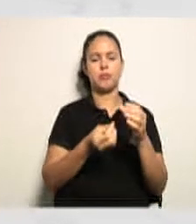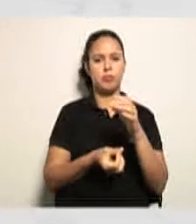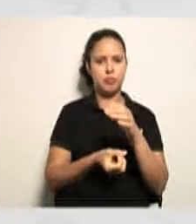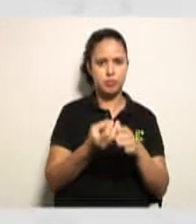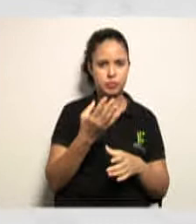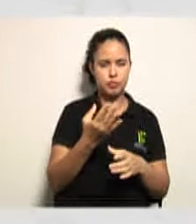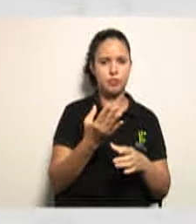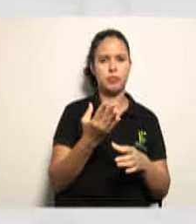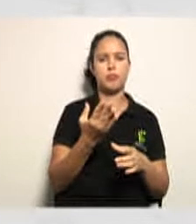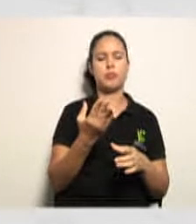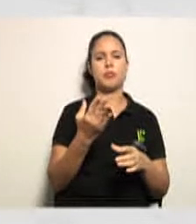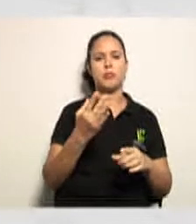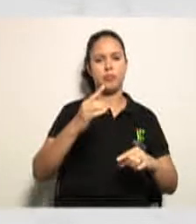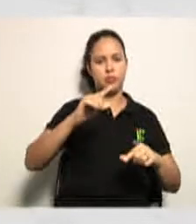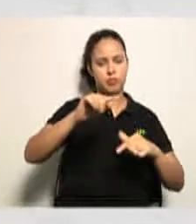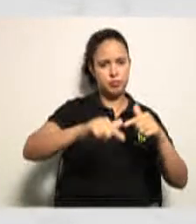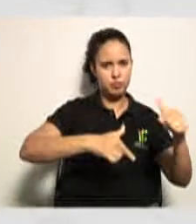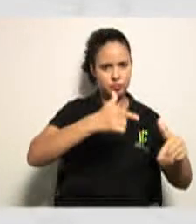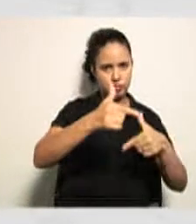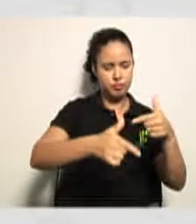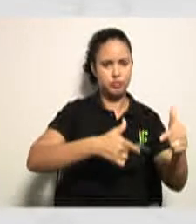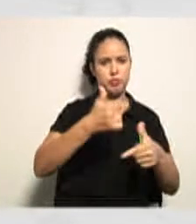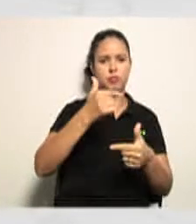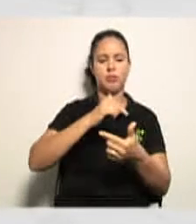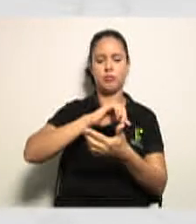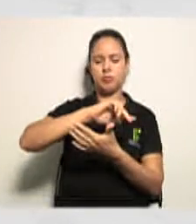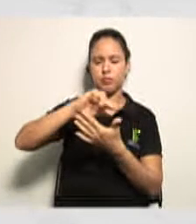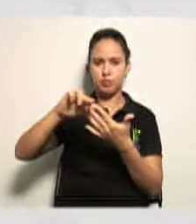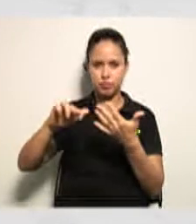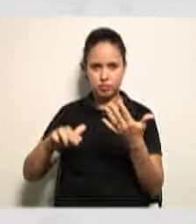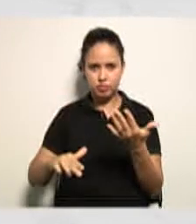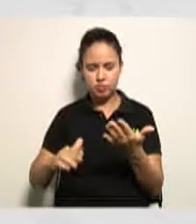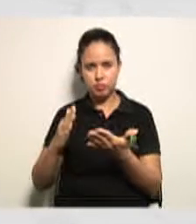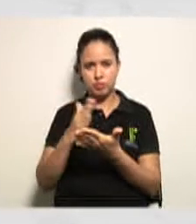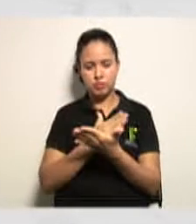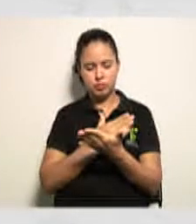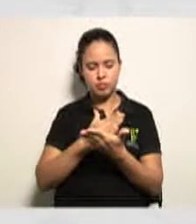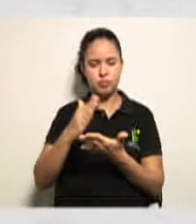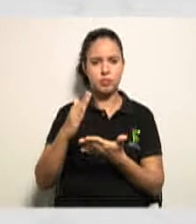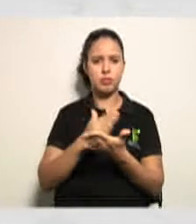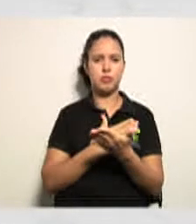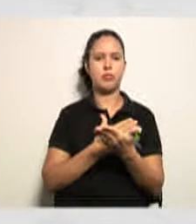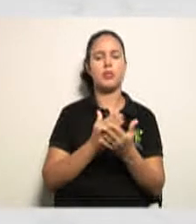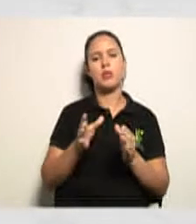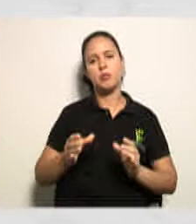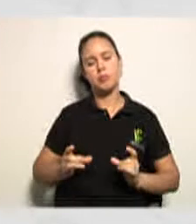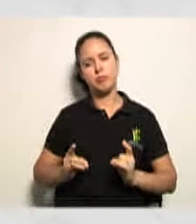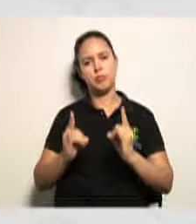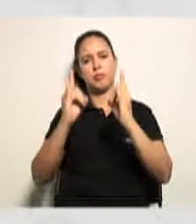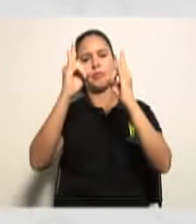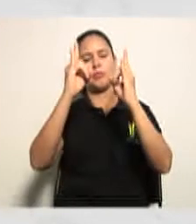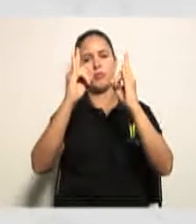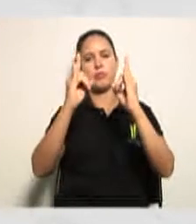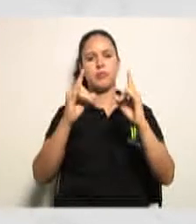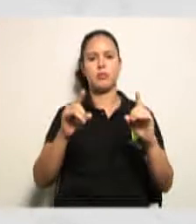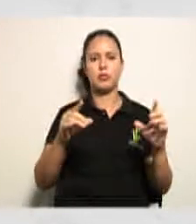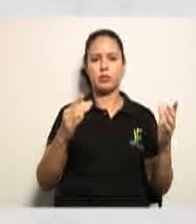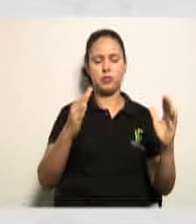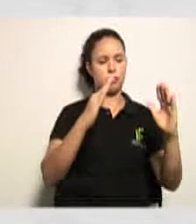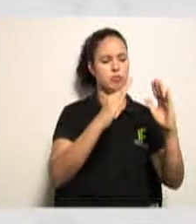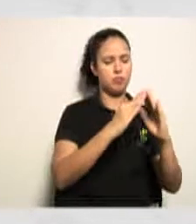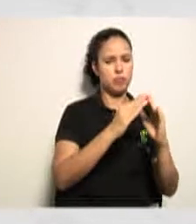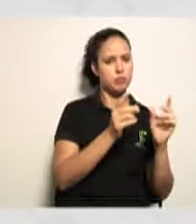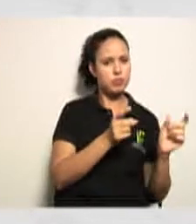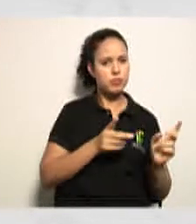ou serviços. Ou seja, são as coisas, né? O prédio, o